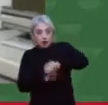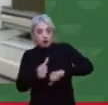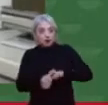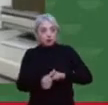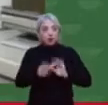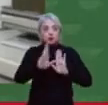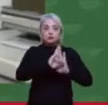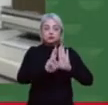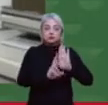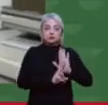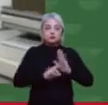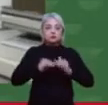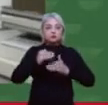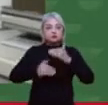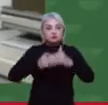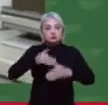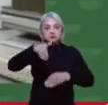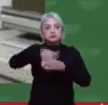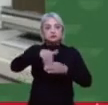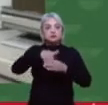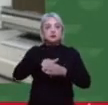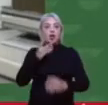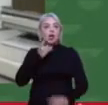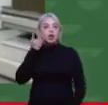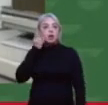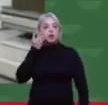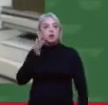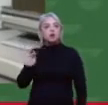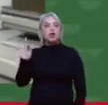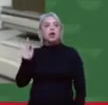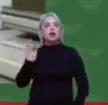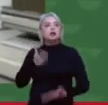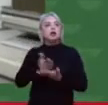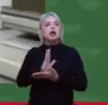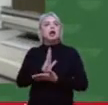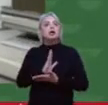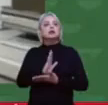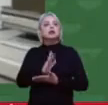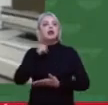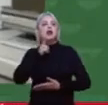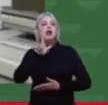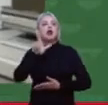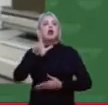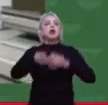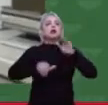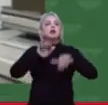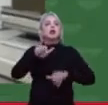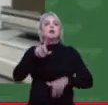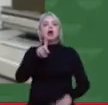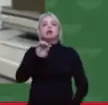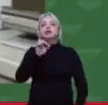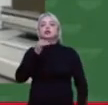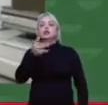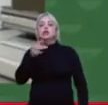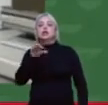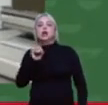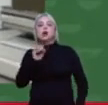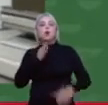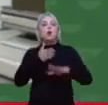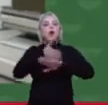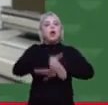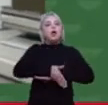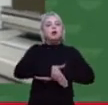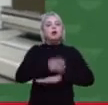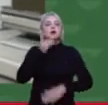das regras no processo eleitoral. Deputados passarão a se eleger pelo chamado distritão. Entram